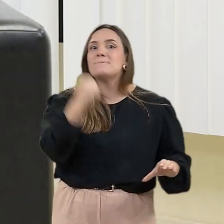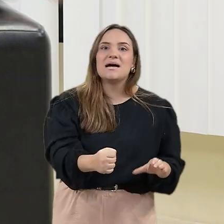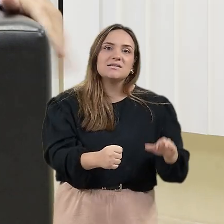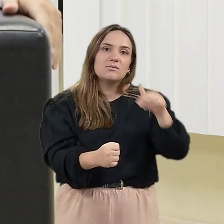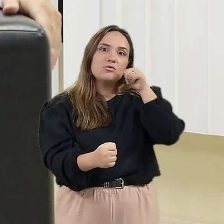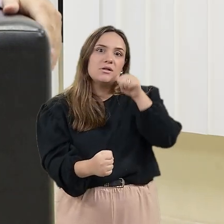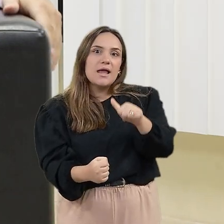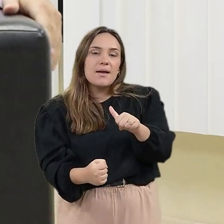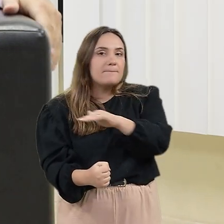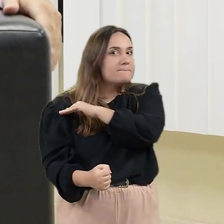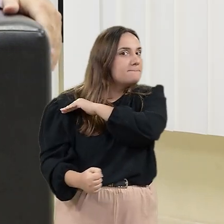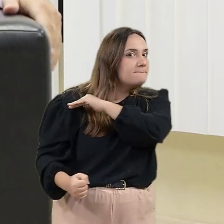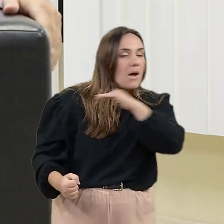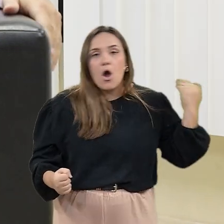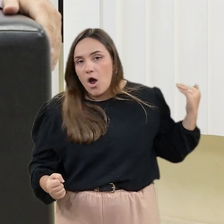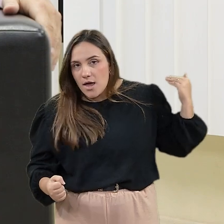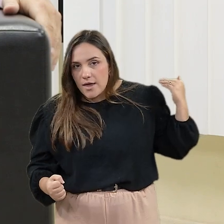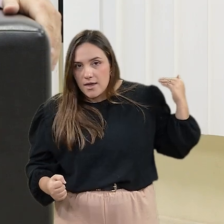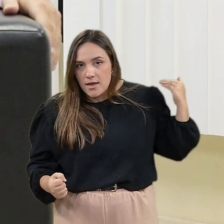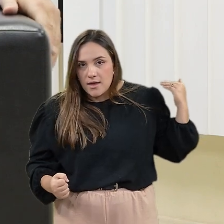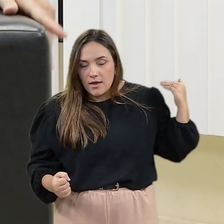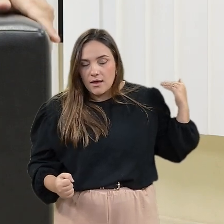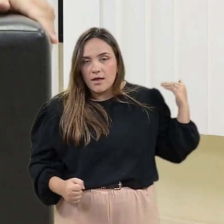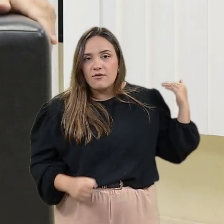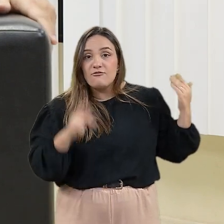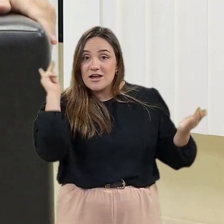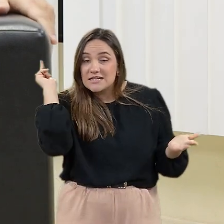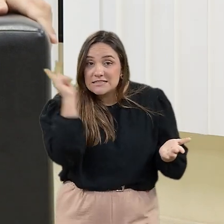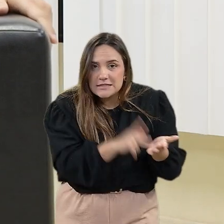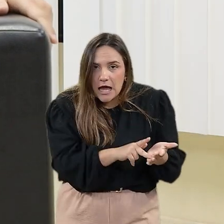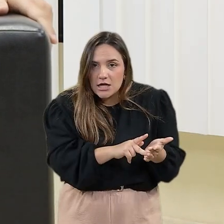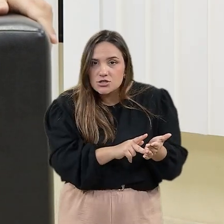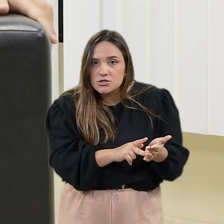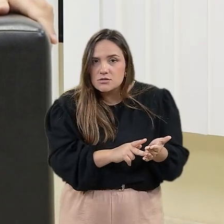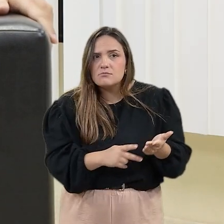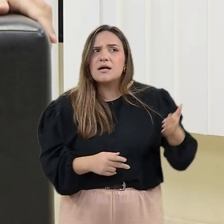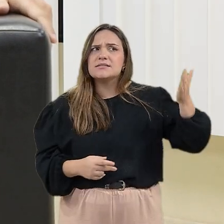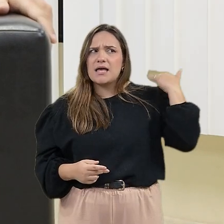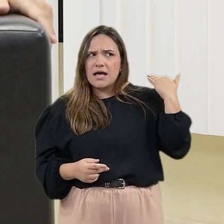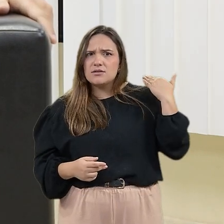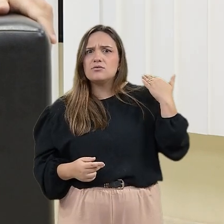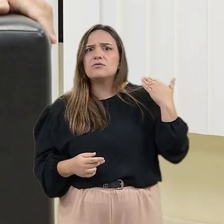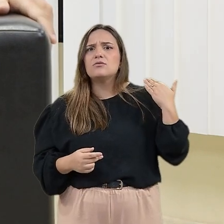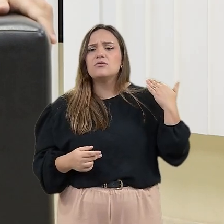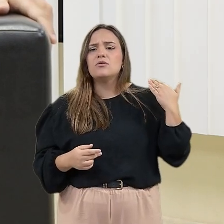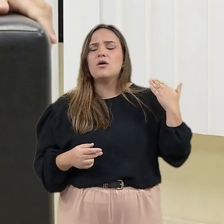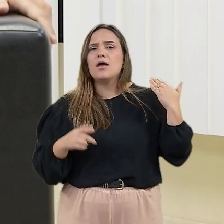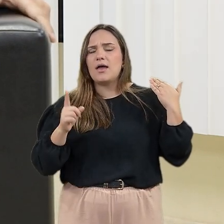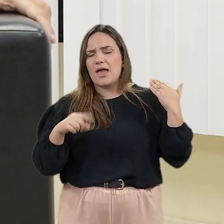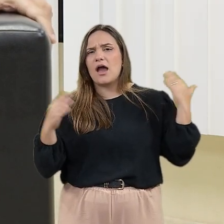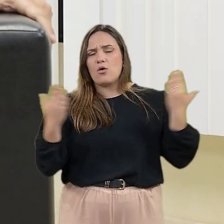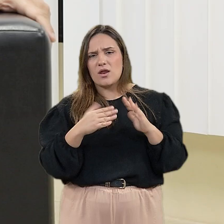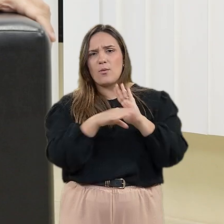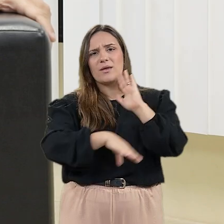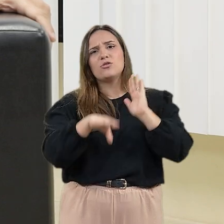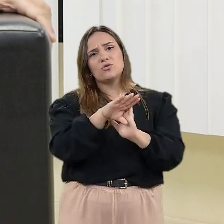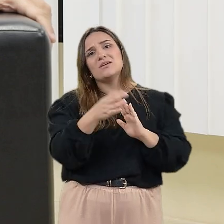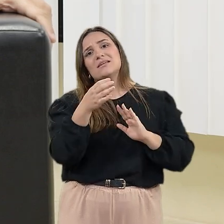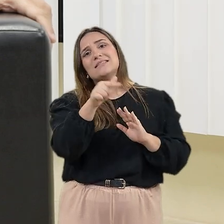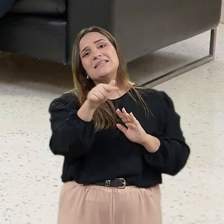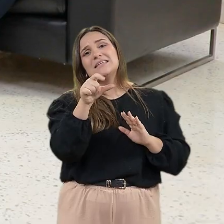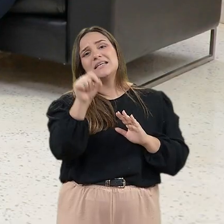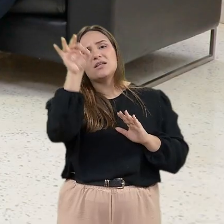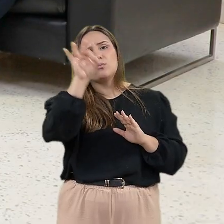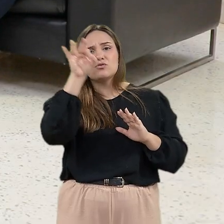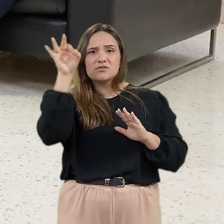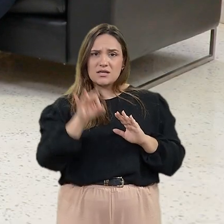esse percentual aumenta para 70%, o que significa dizer que de 20 anos ele vai ter que cumprir 14 anos no regime